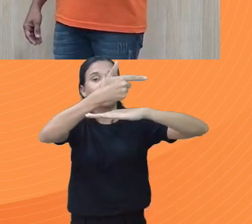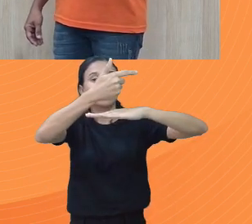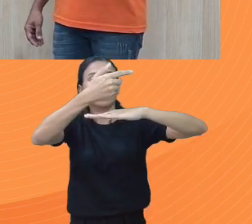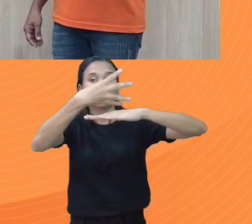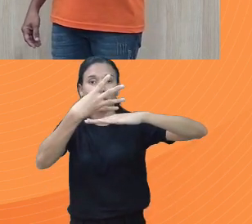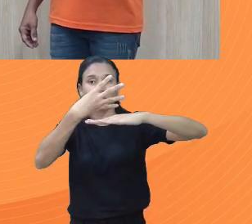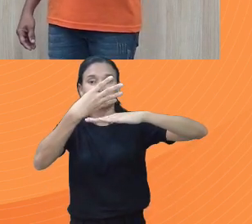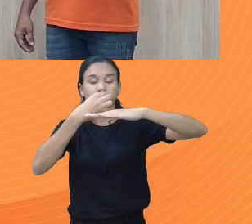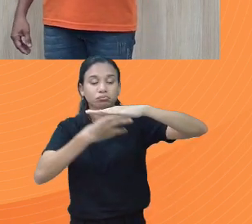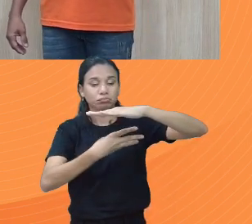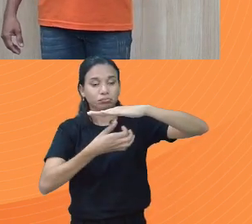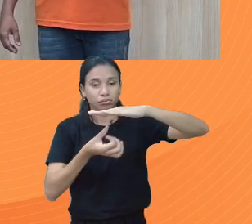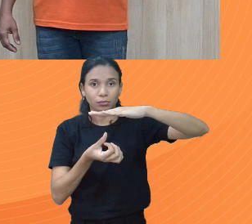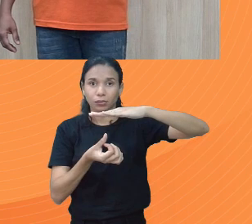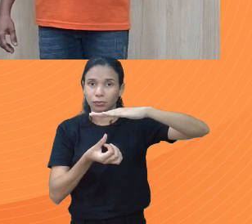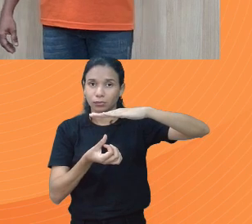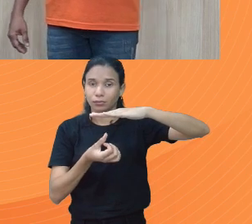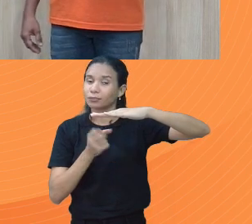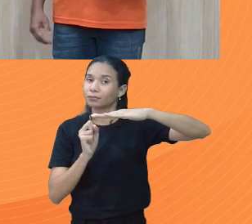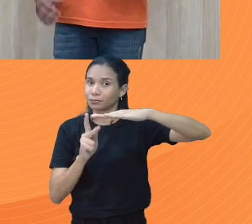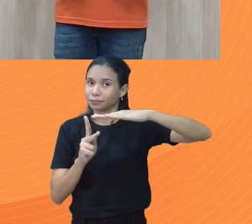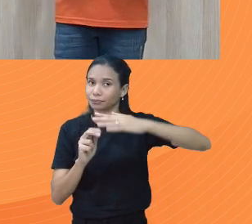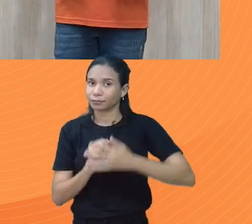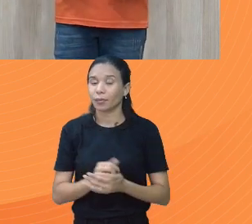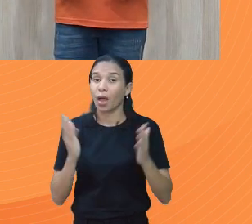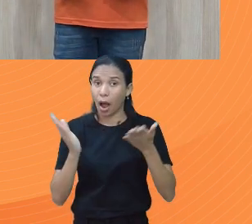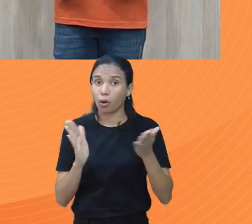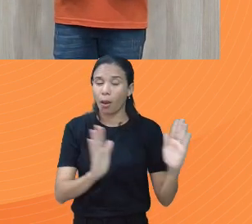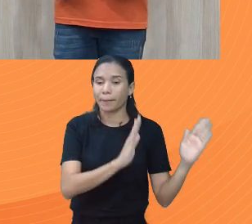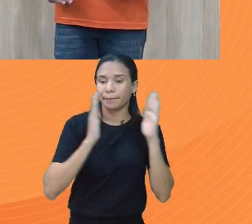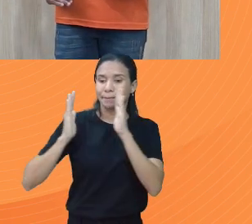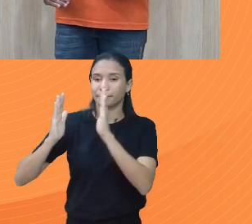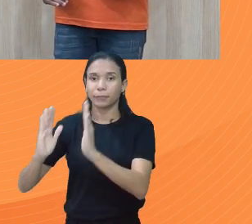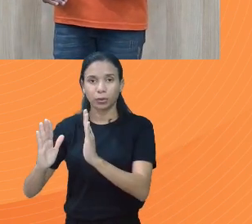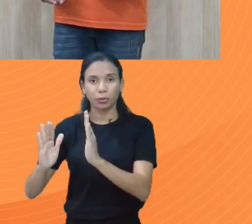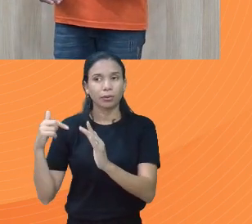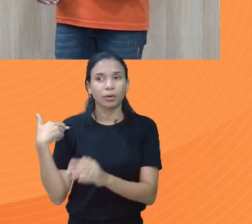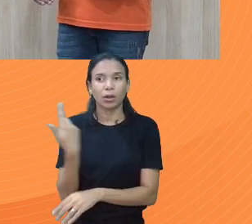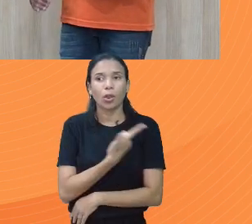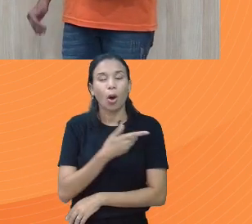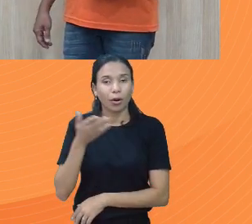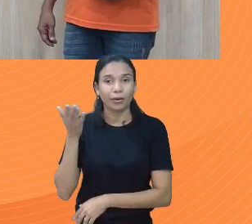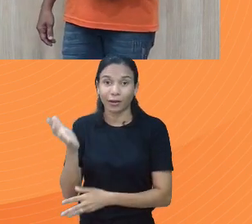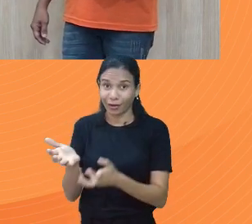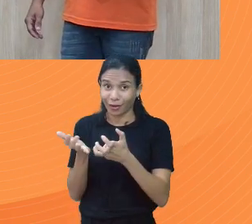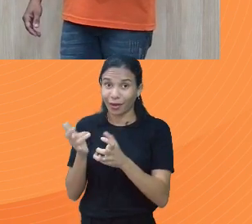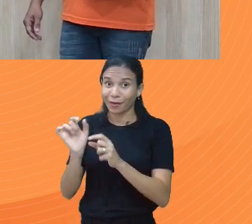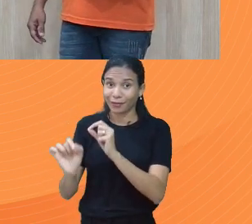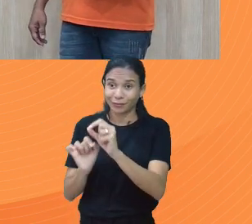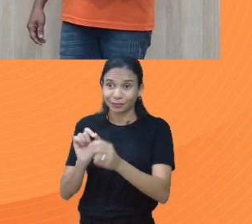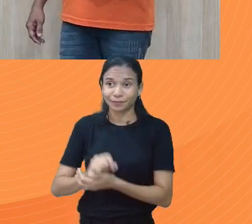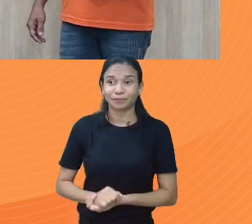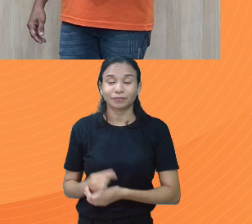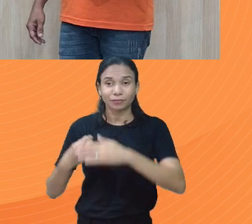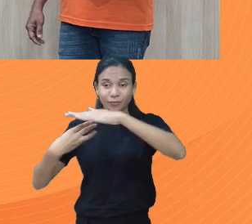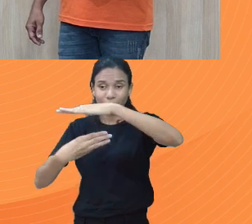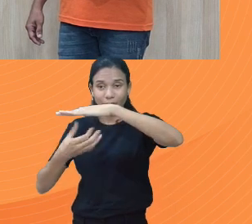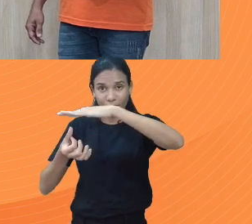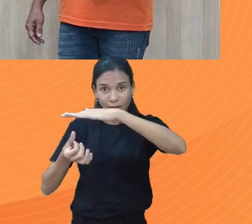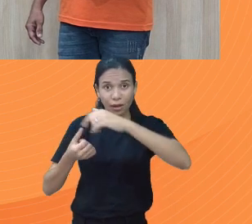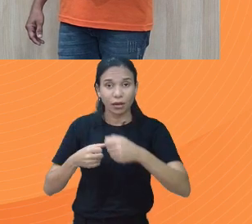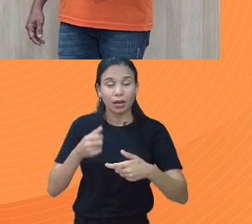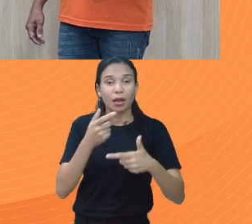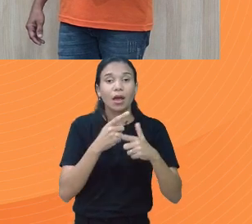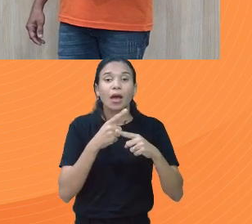da fração de Flávia é 24. E agora a gente vai para aquilo que a gente realmente quer. 36